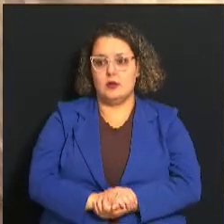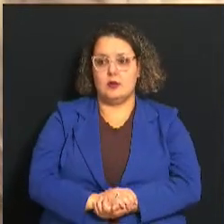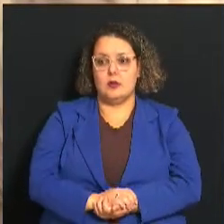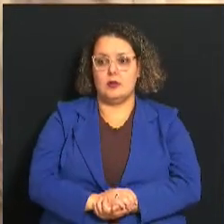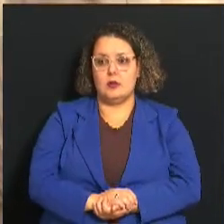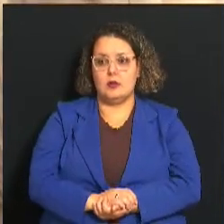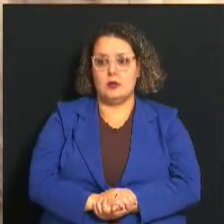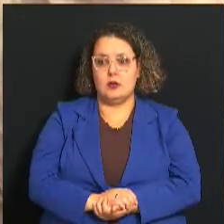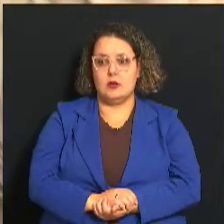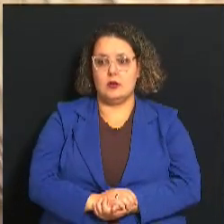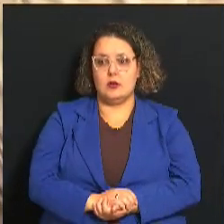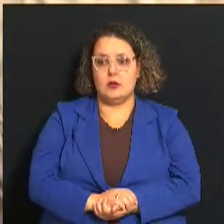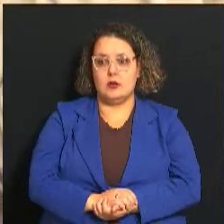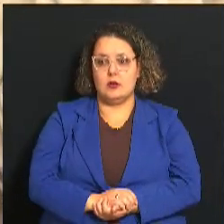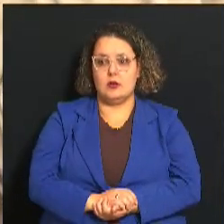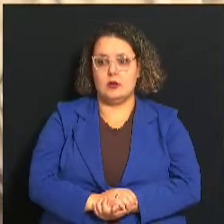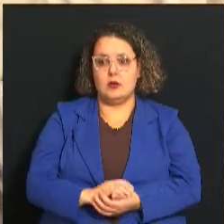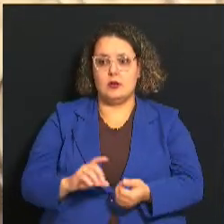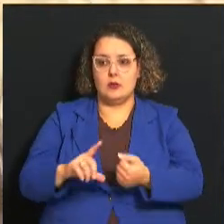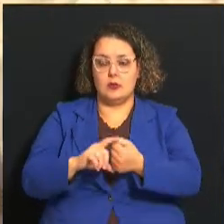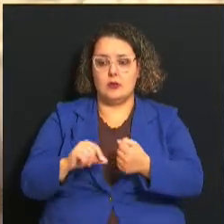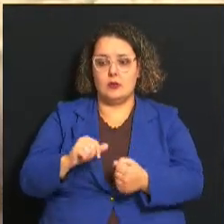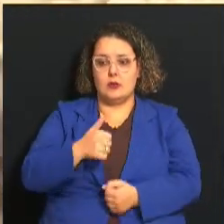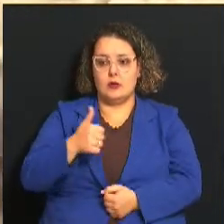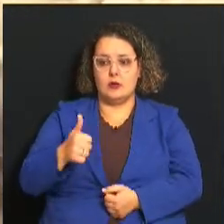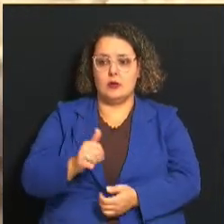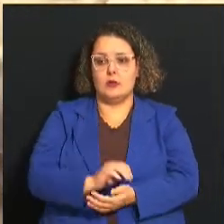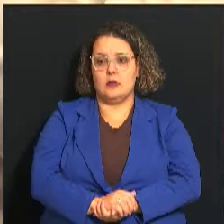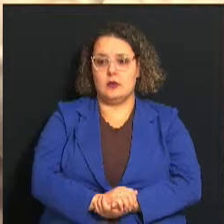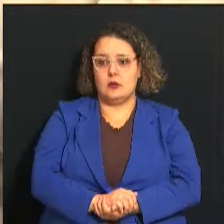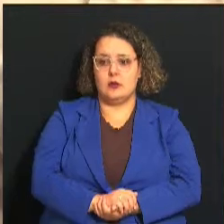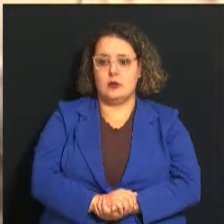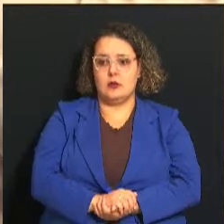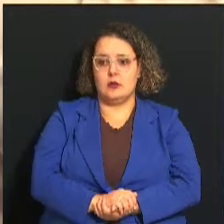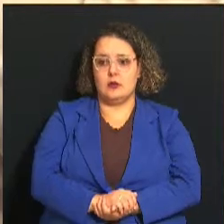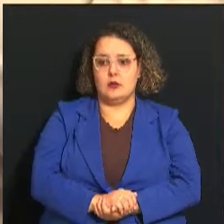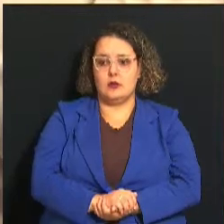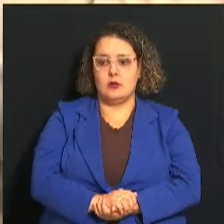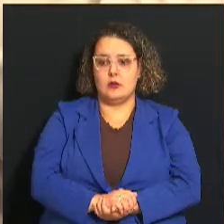No 11, né? Maria Helena.